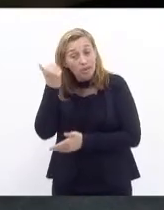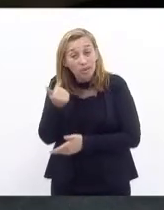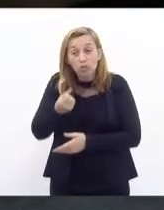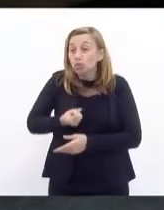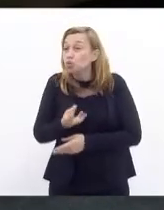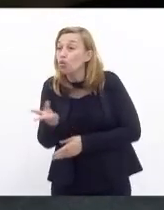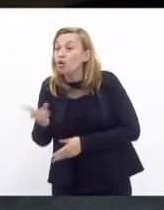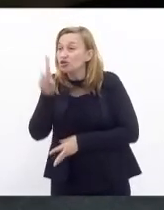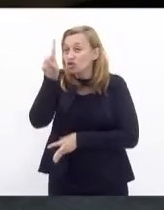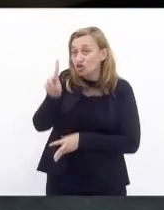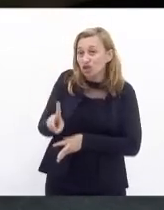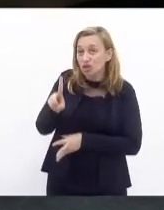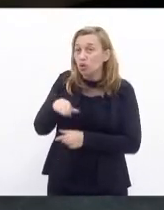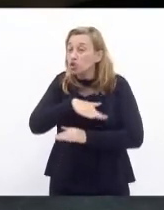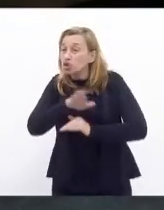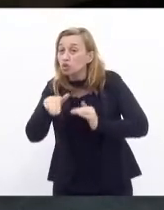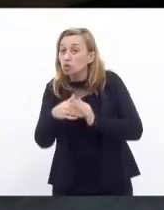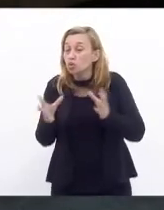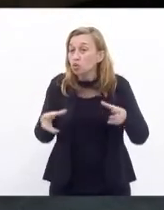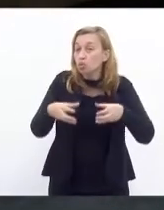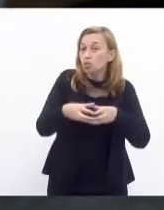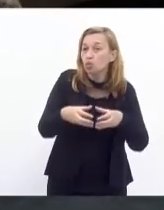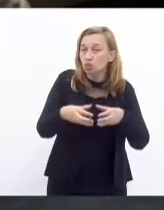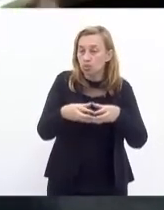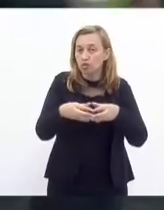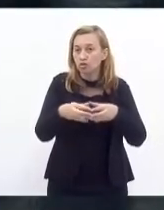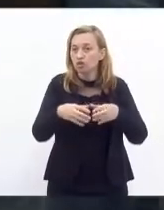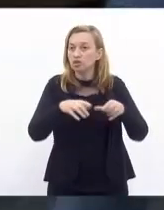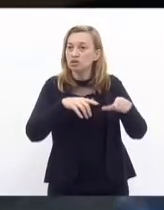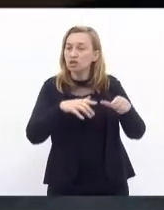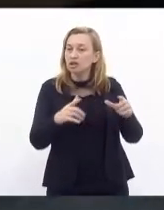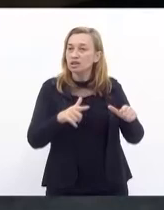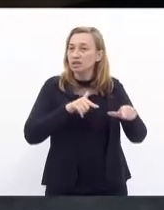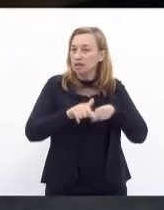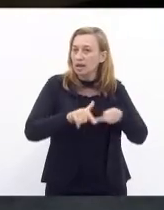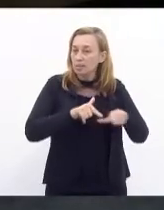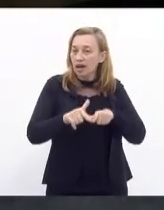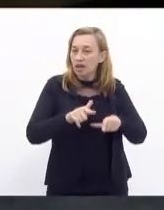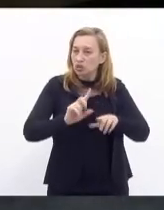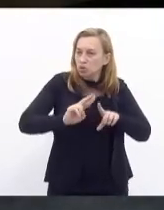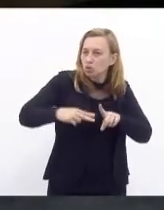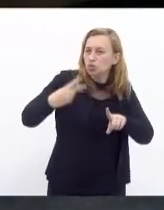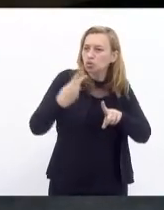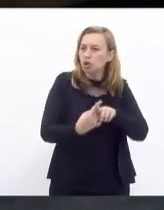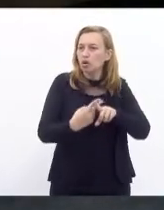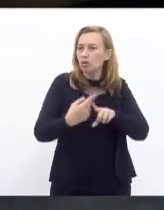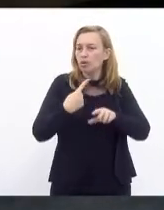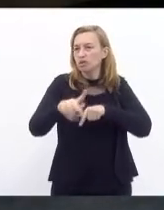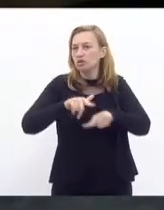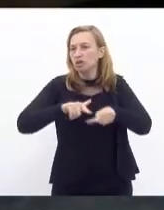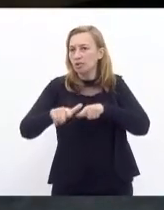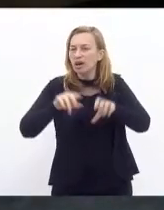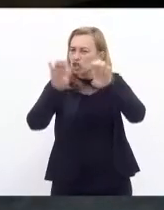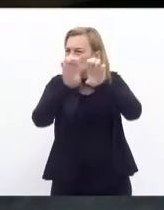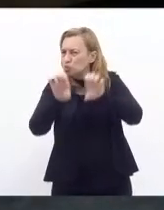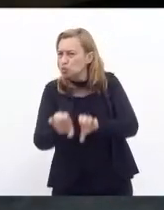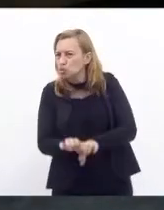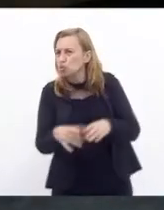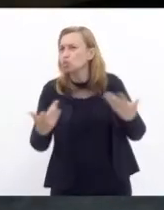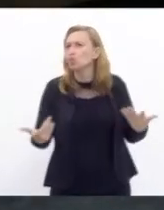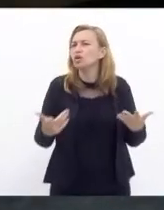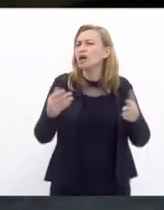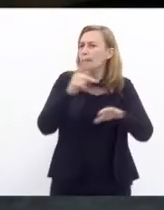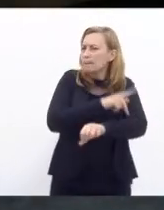esses diretores e toda a sua equipe diretiva se desdobram para cumprir o seu papel. É parte de infraestrutura, é